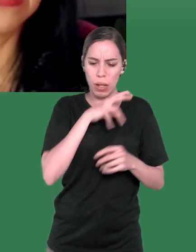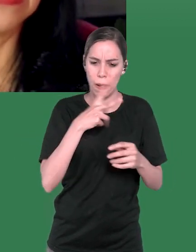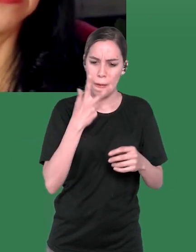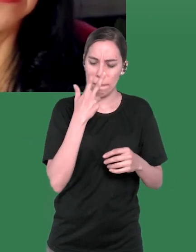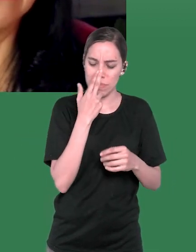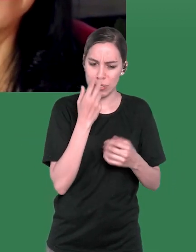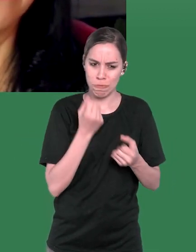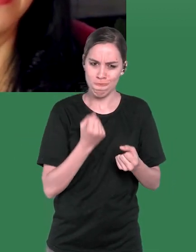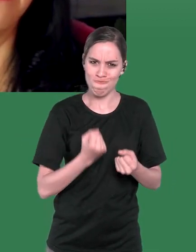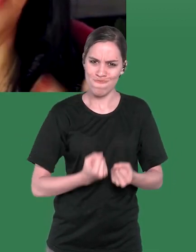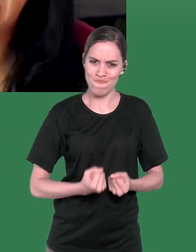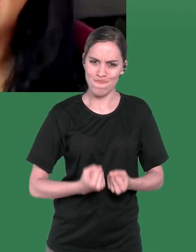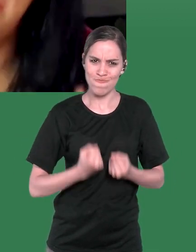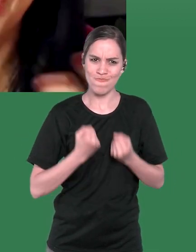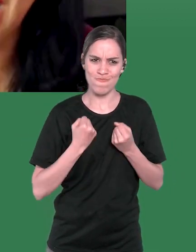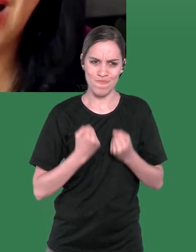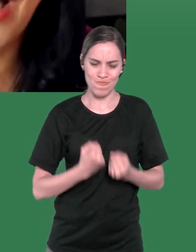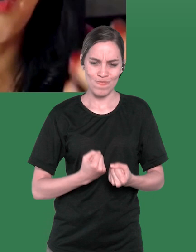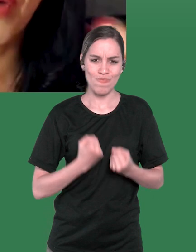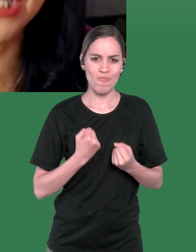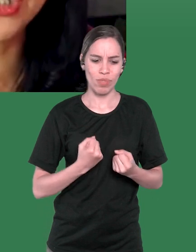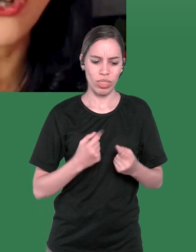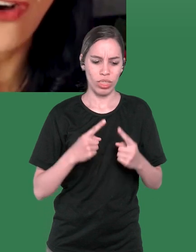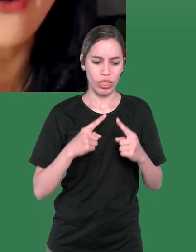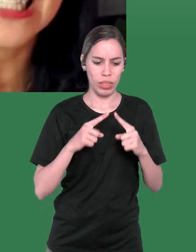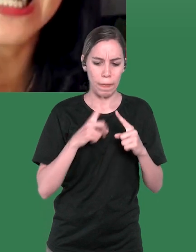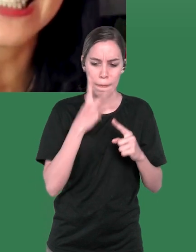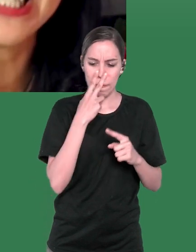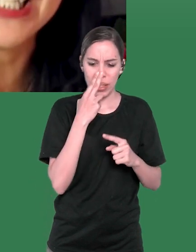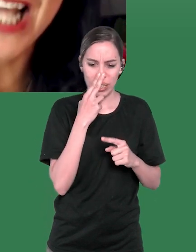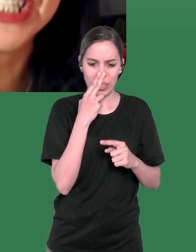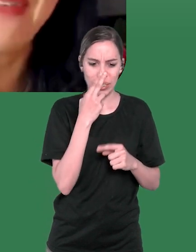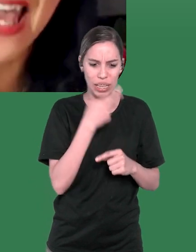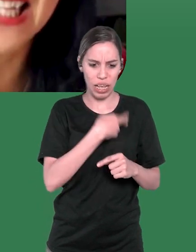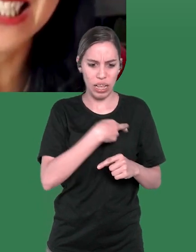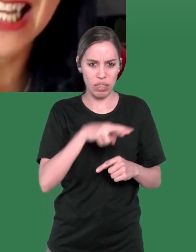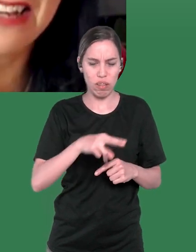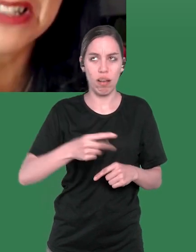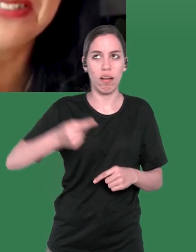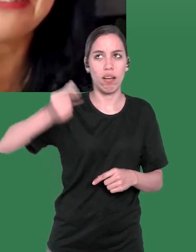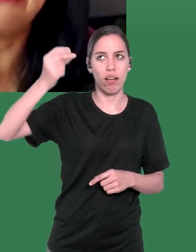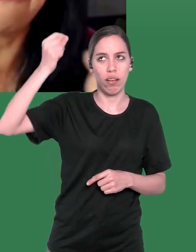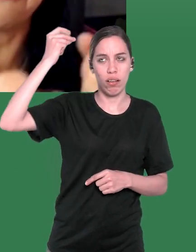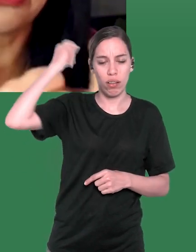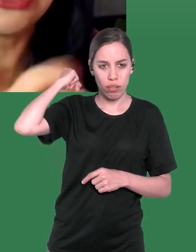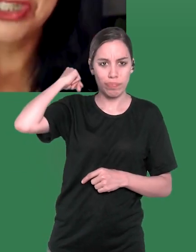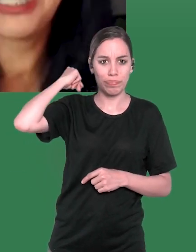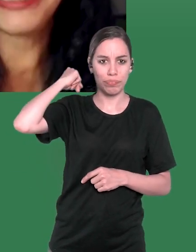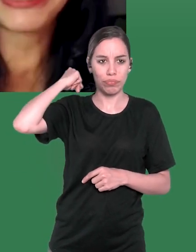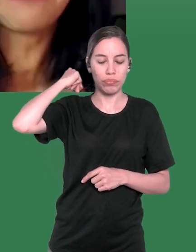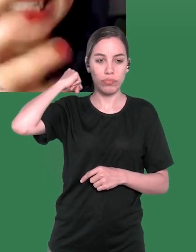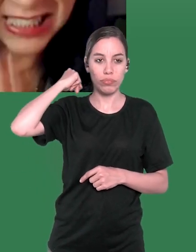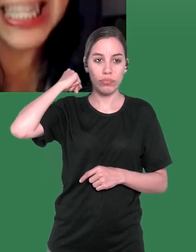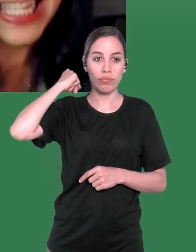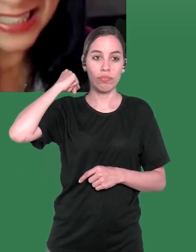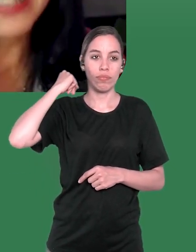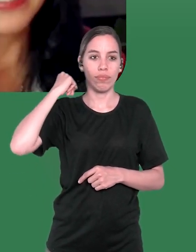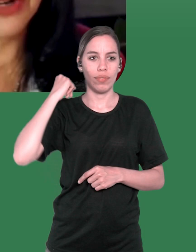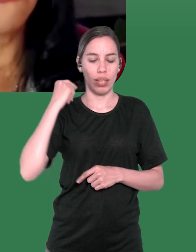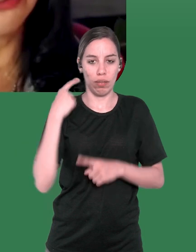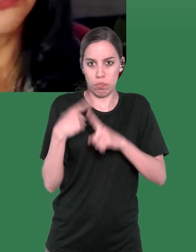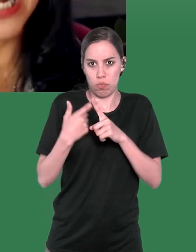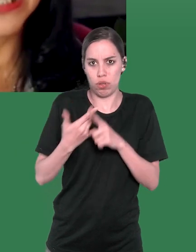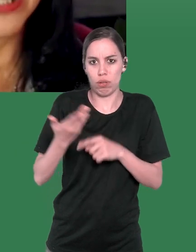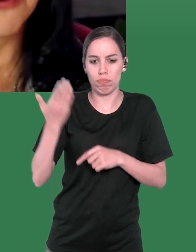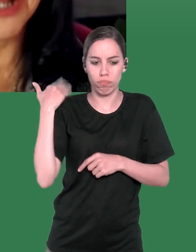uma carga moral, religiosa, assim, da Idade Média, né? Quer dizer, na Idade Média tem